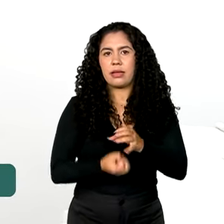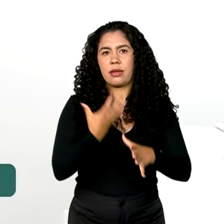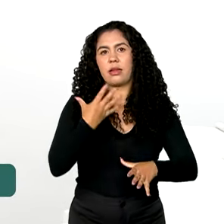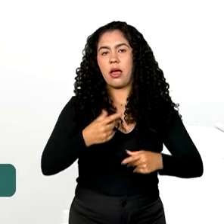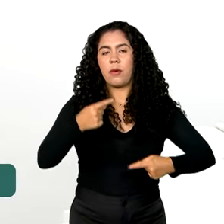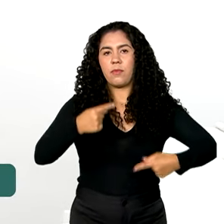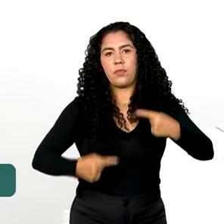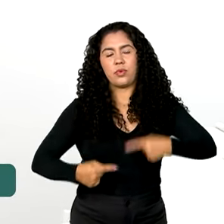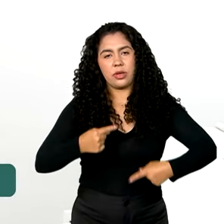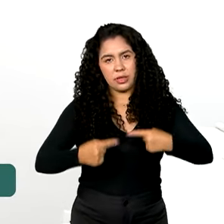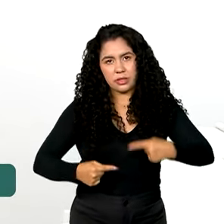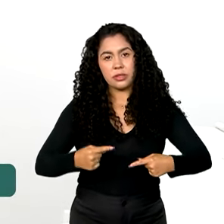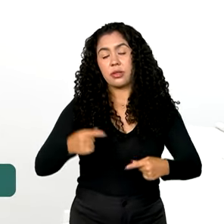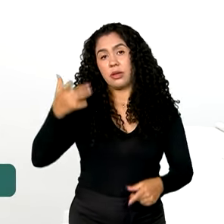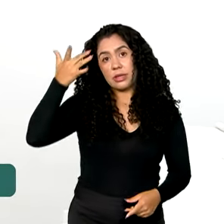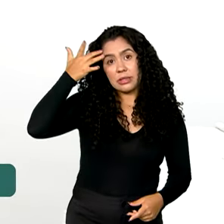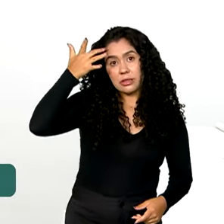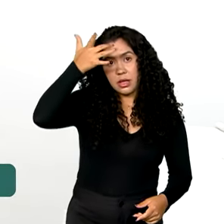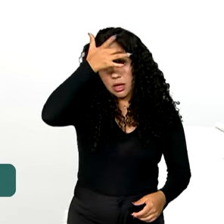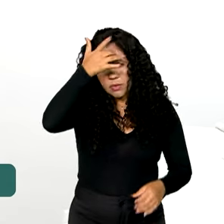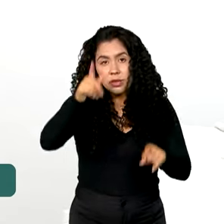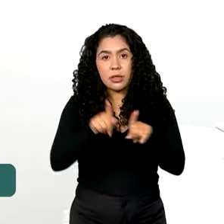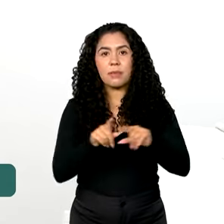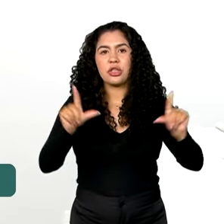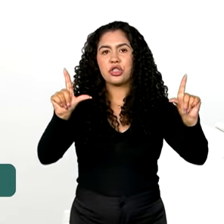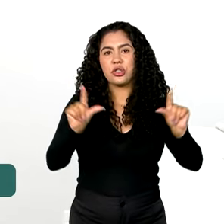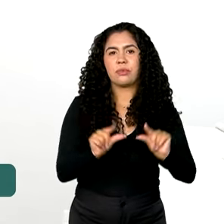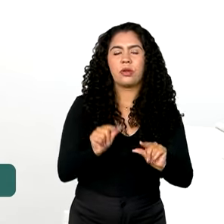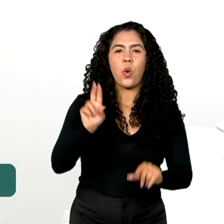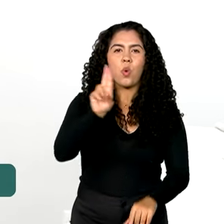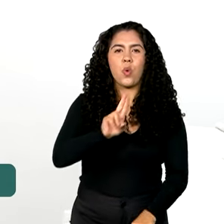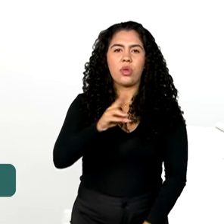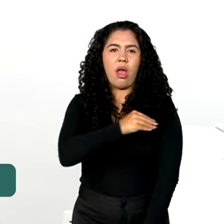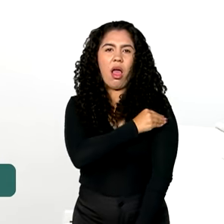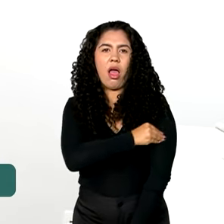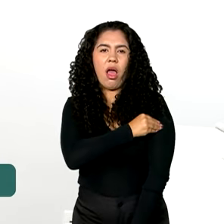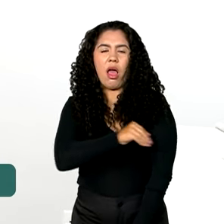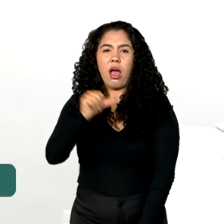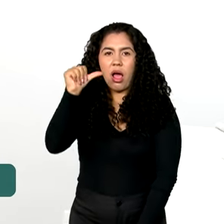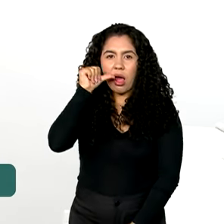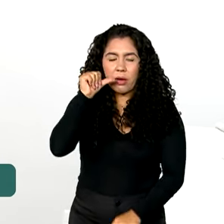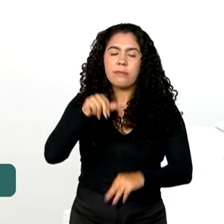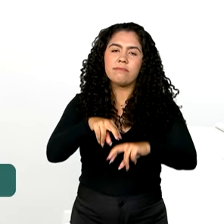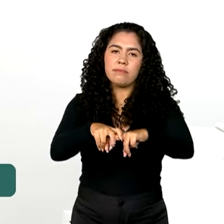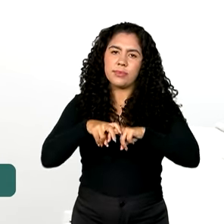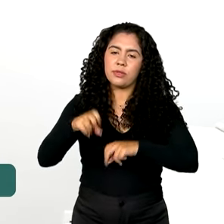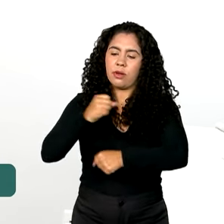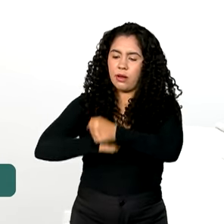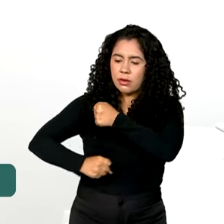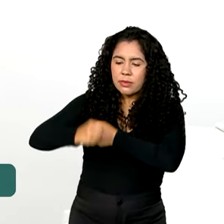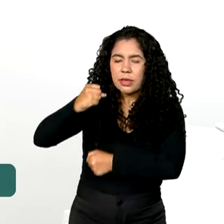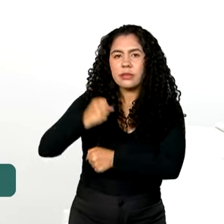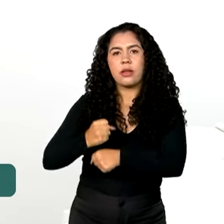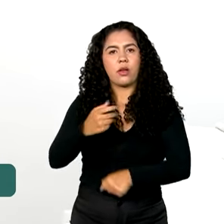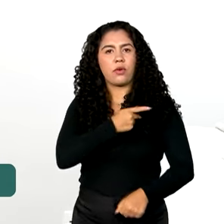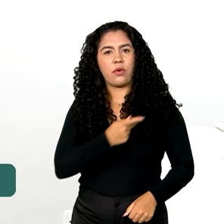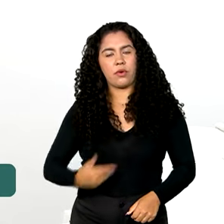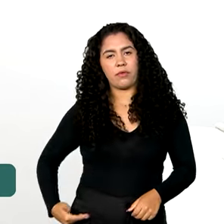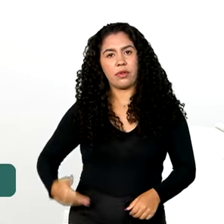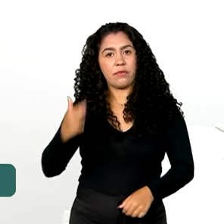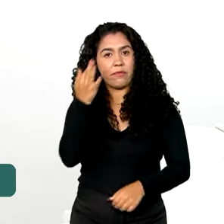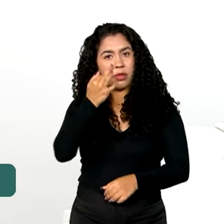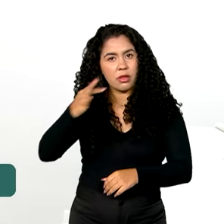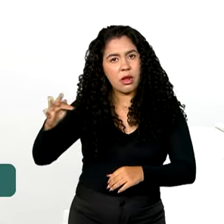de saúde mental e de redução do álcool. Por isso, desde o ano passado, o governo federal tem